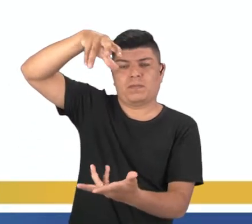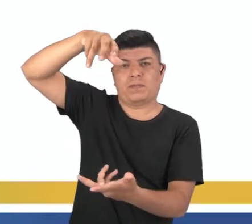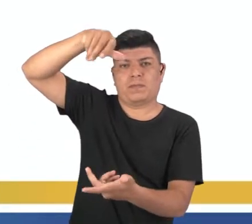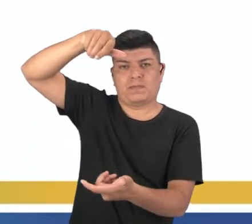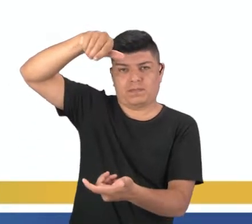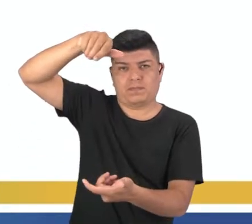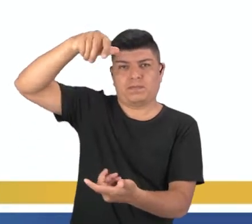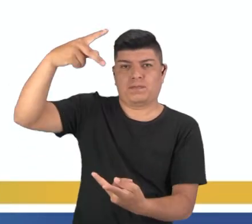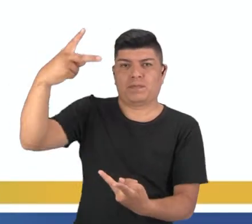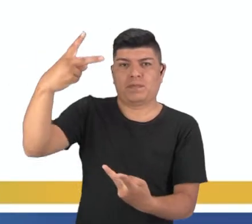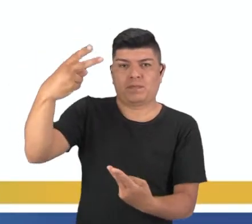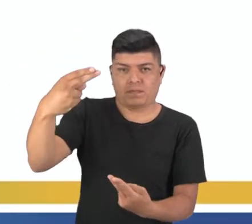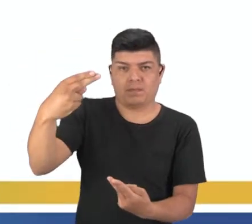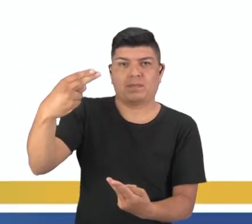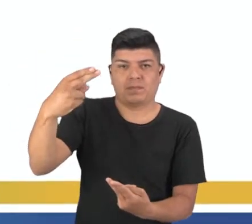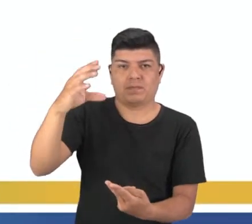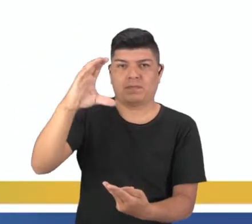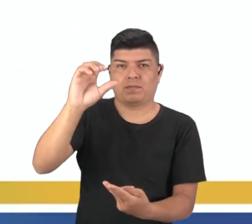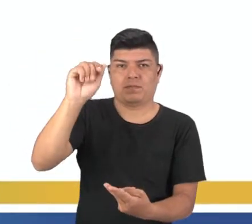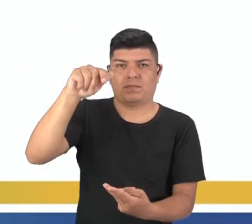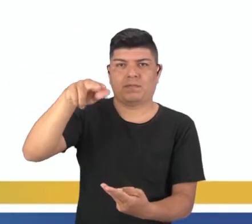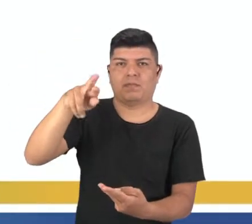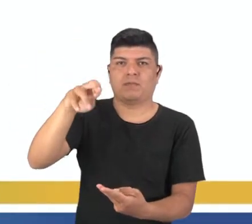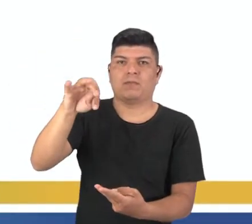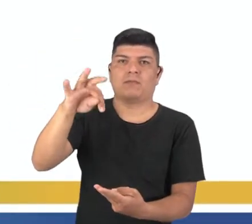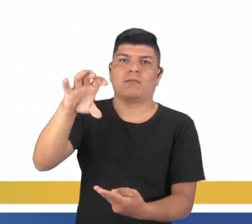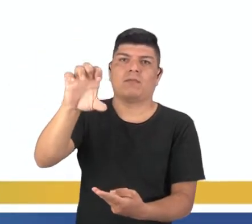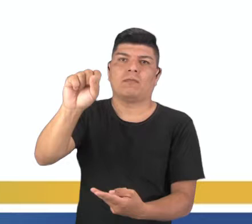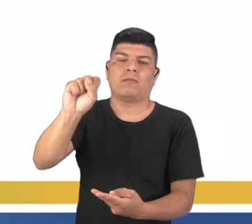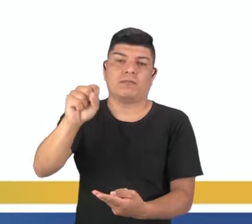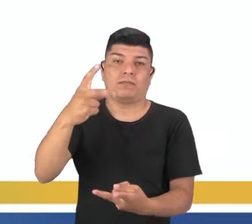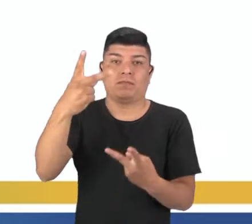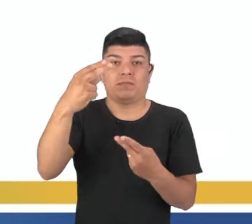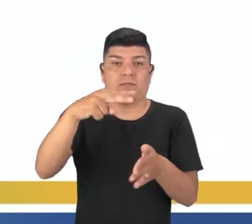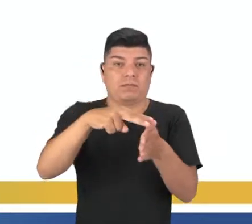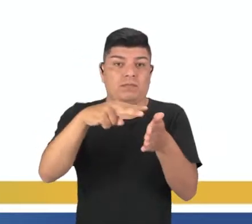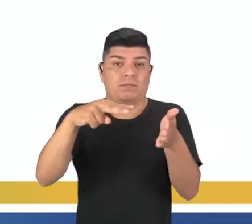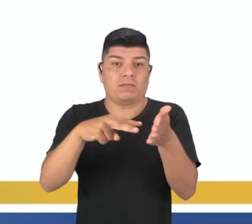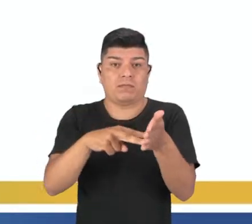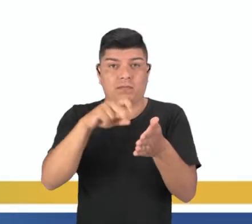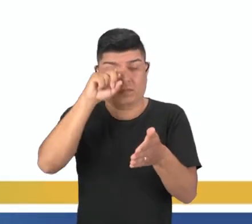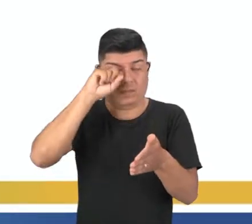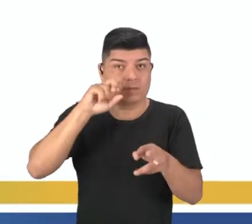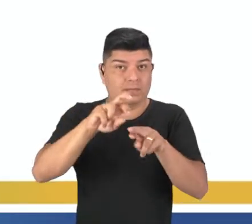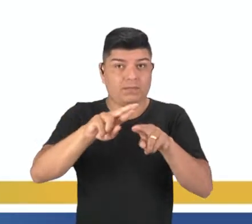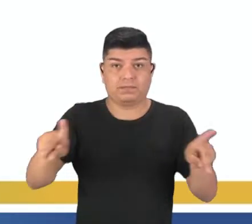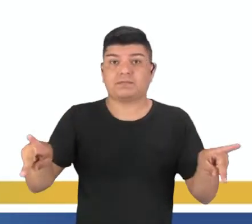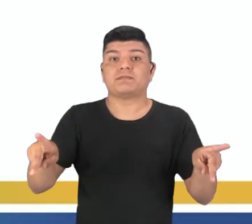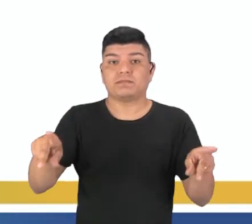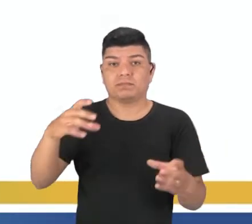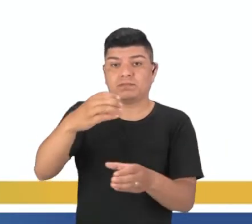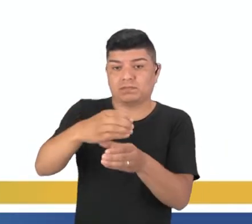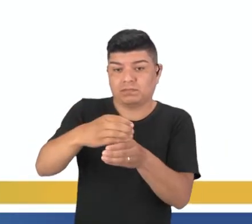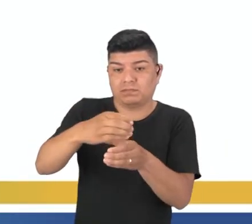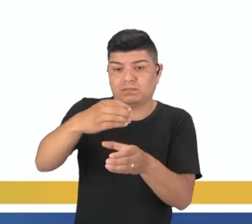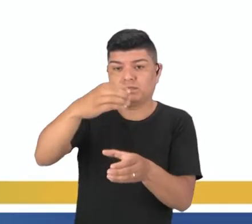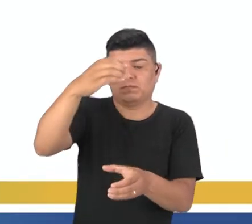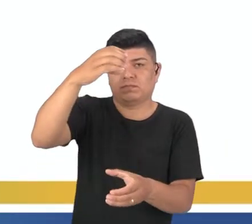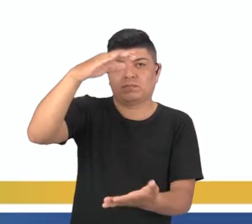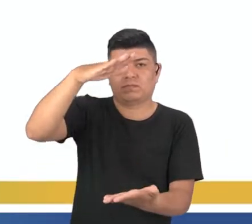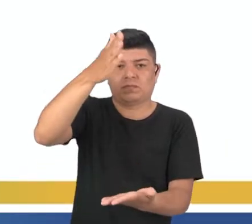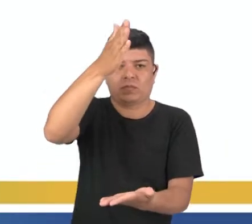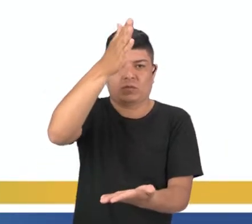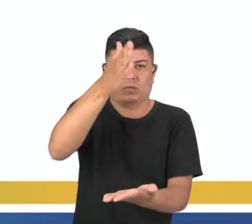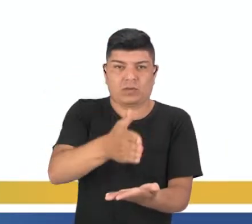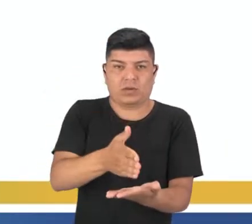distintas, paralelas e congruentes. Então, assim como fizemos com os prismas, nós também vamos distinguir os cilindros